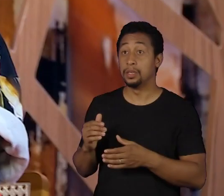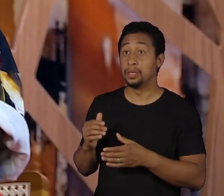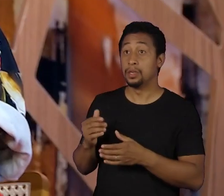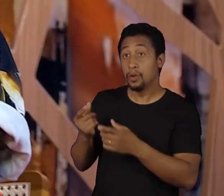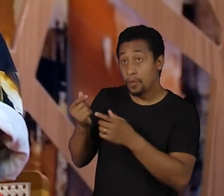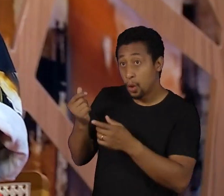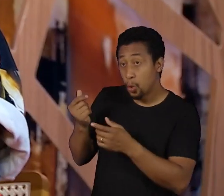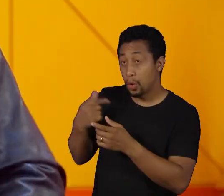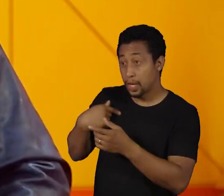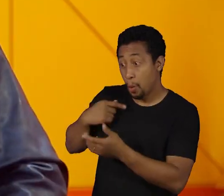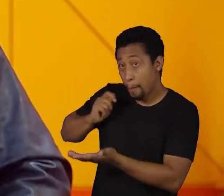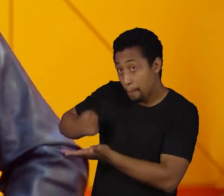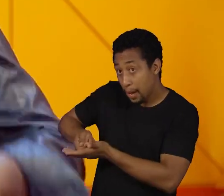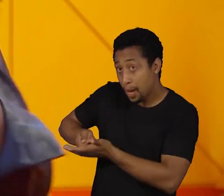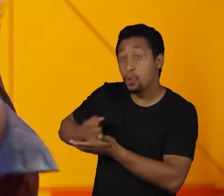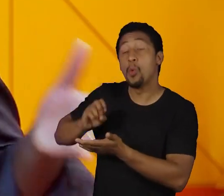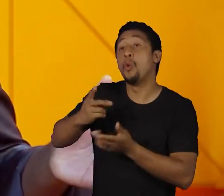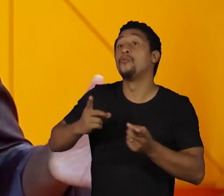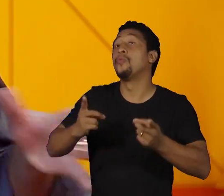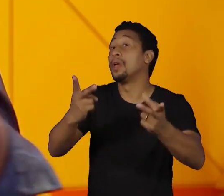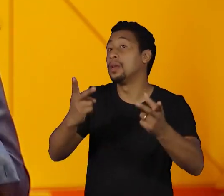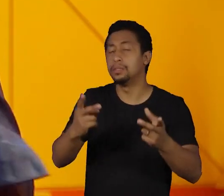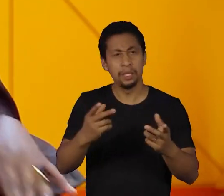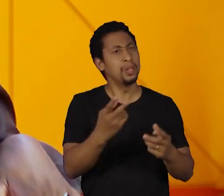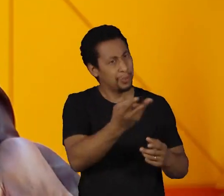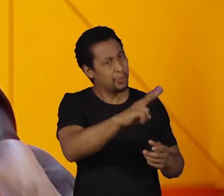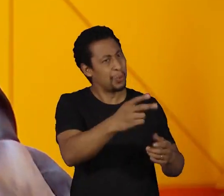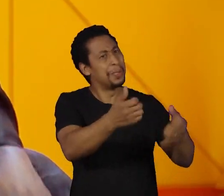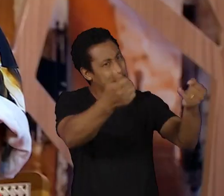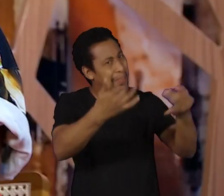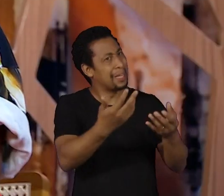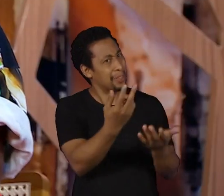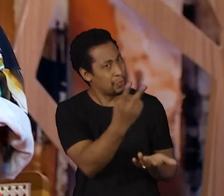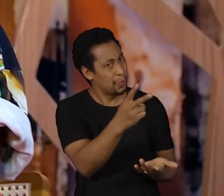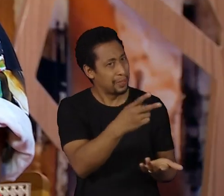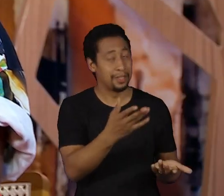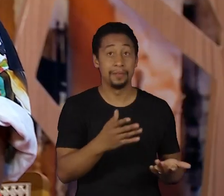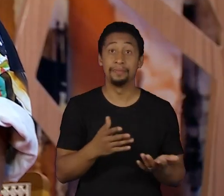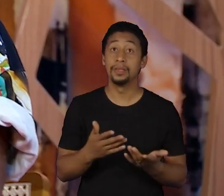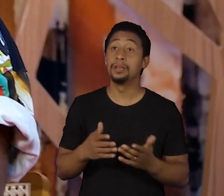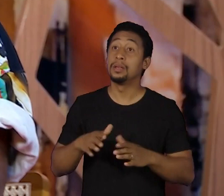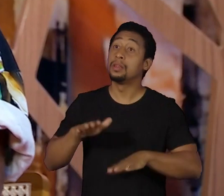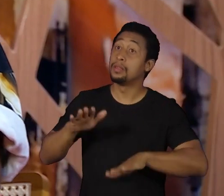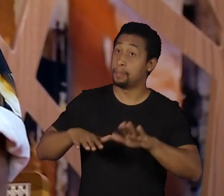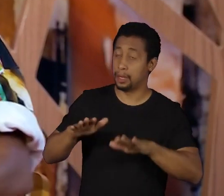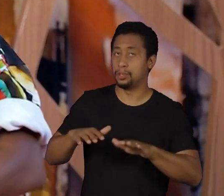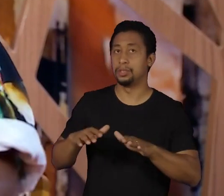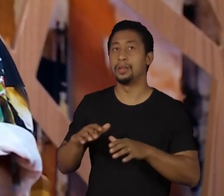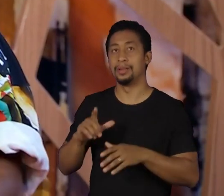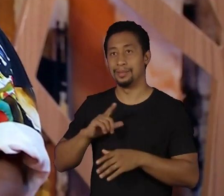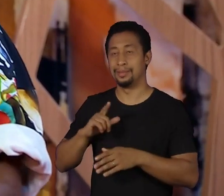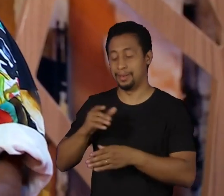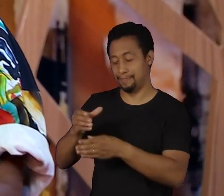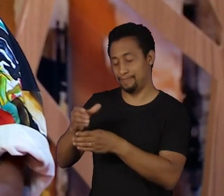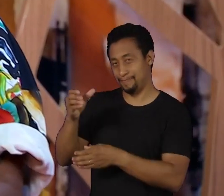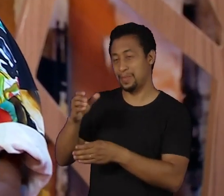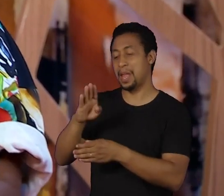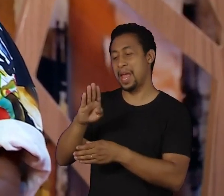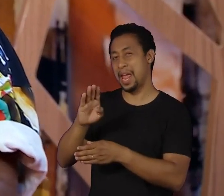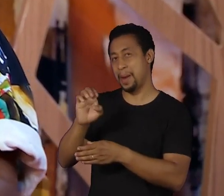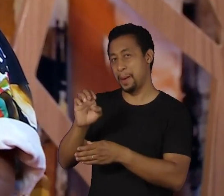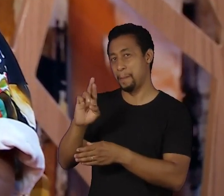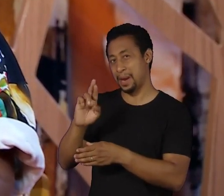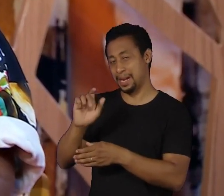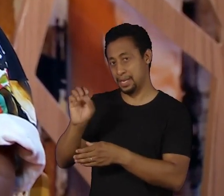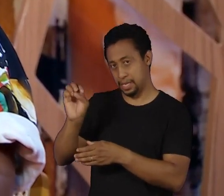ou o preço de venda? Preço de venda? Conta as duas coisas pra gente, a gente já quer saber tudo. Ó, depende. A Berline, eu faço uma Berline Weiss, que é uma cerveja de